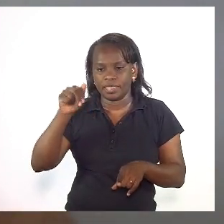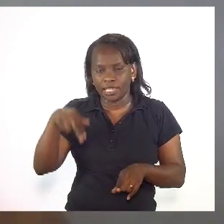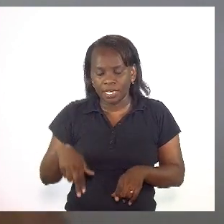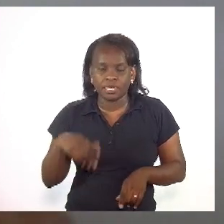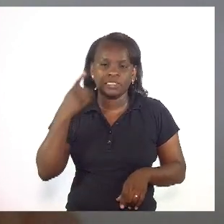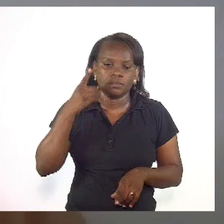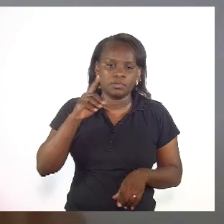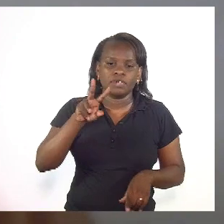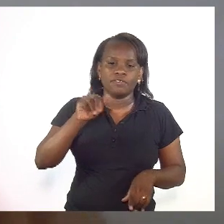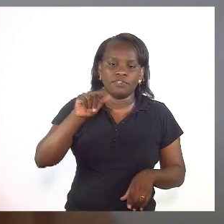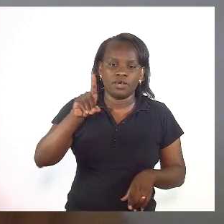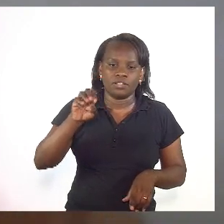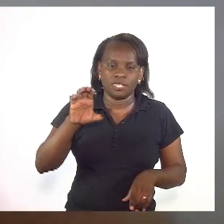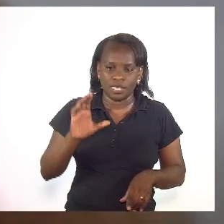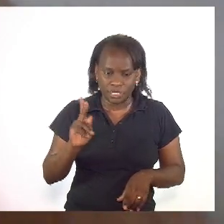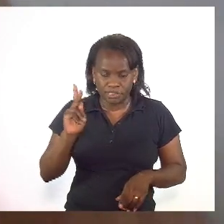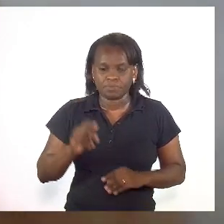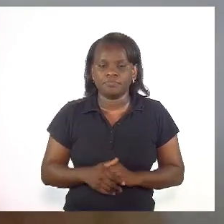deputado Valdec.